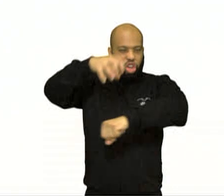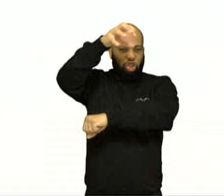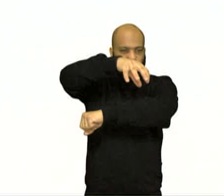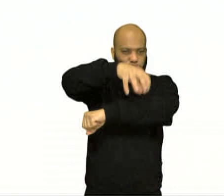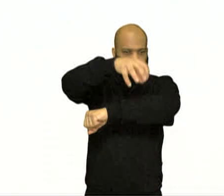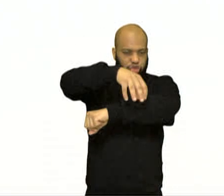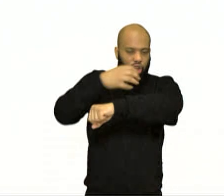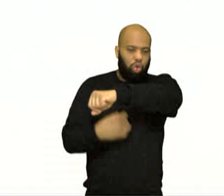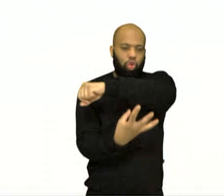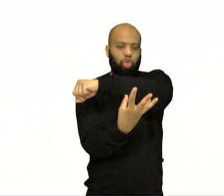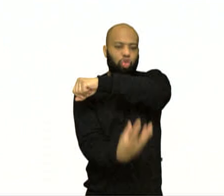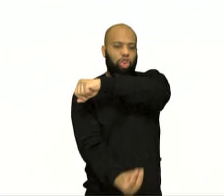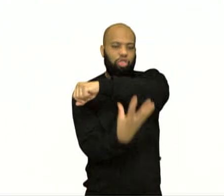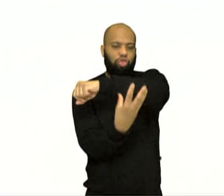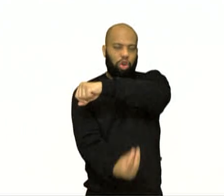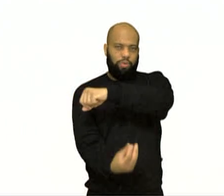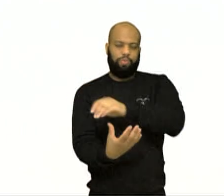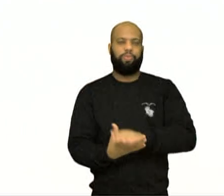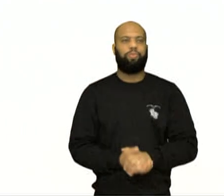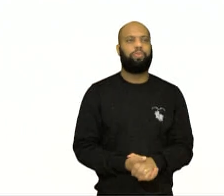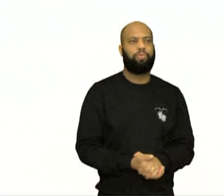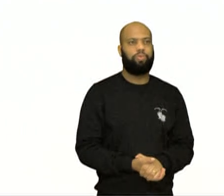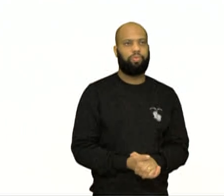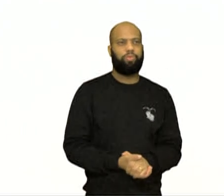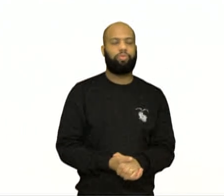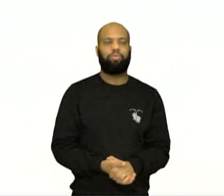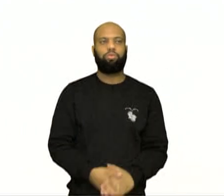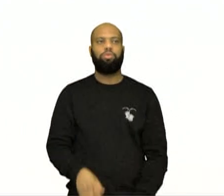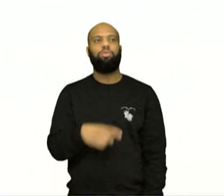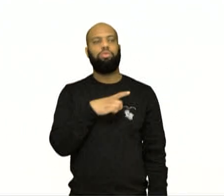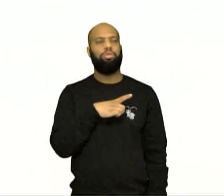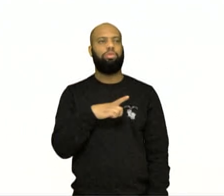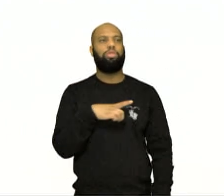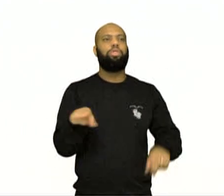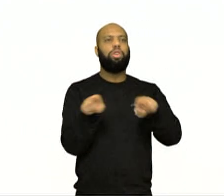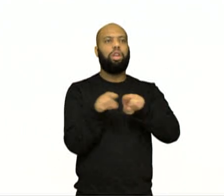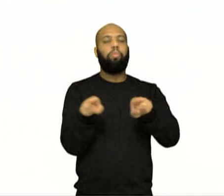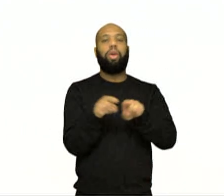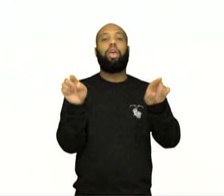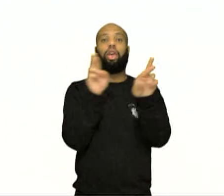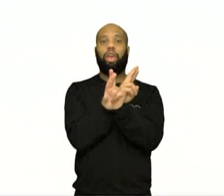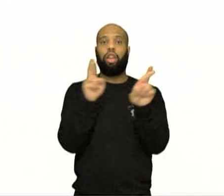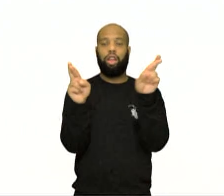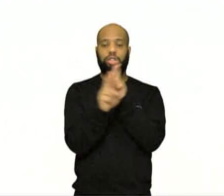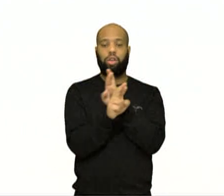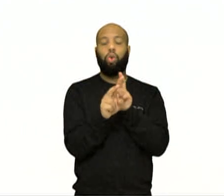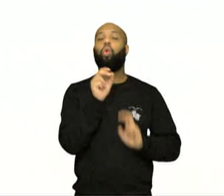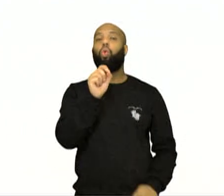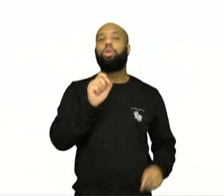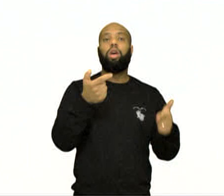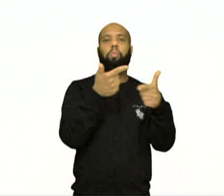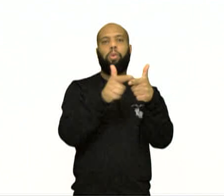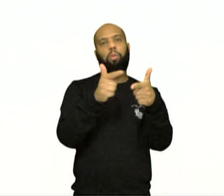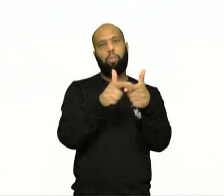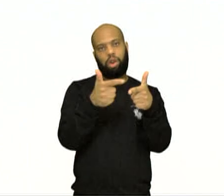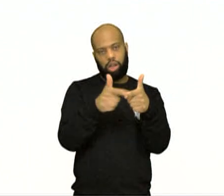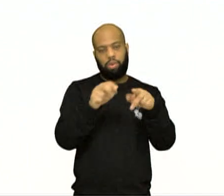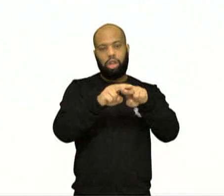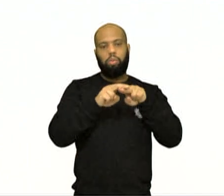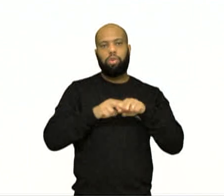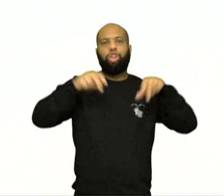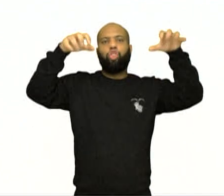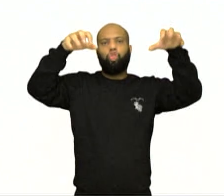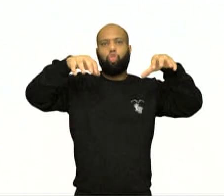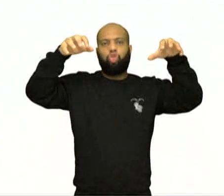acentuado, sendo aumentado, né? E aí nós temos ali uma relação de problemas causados pelas enchentes nas